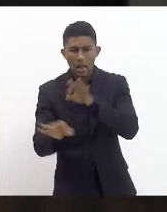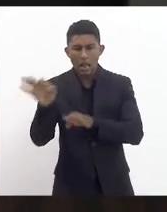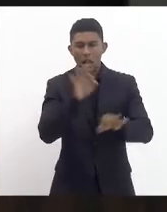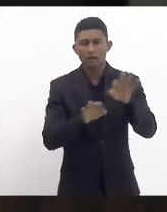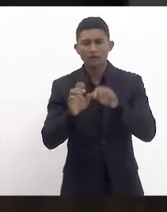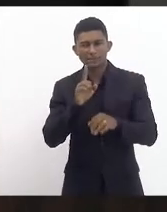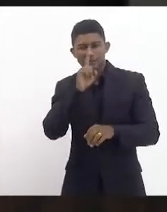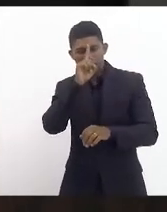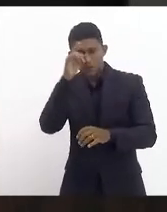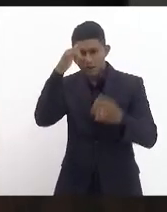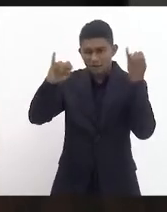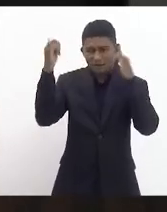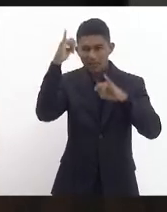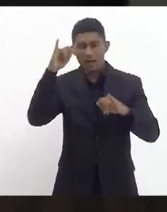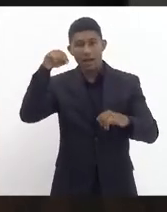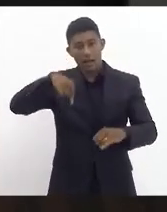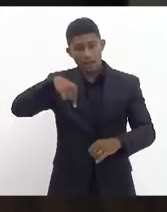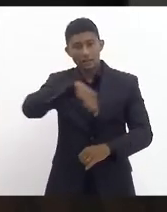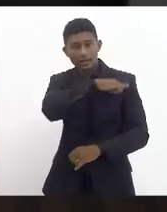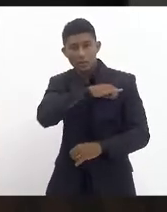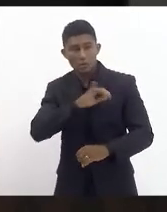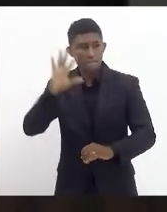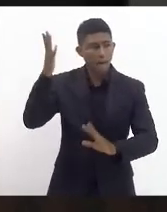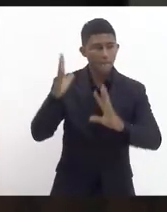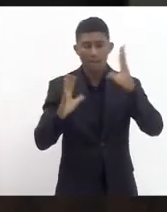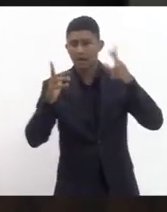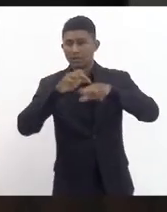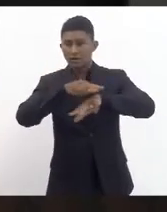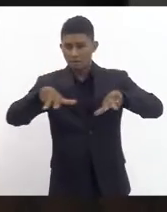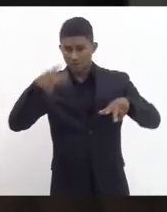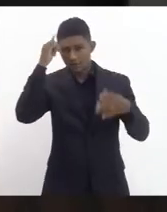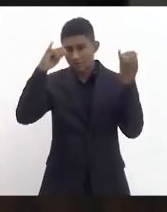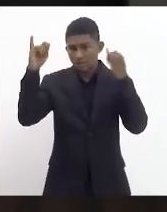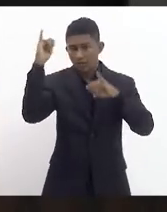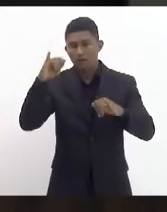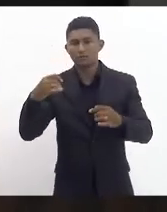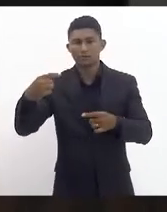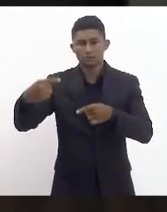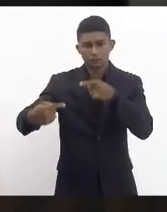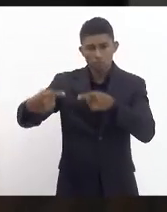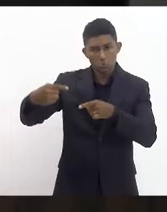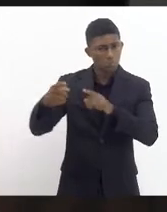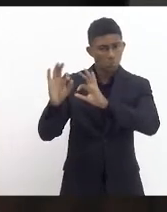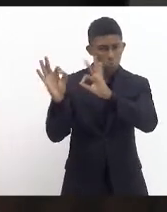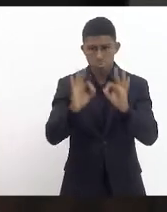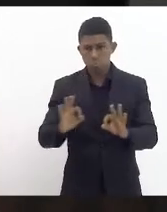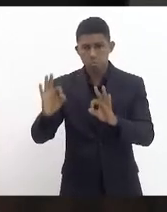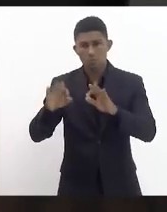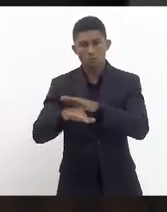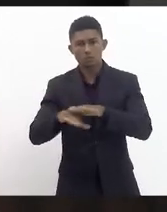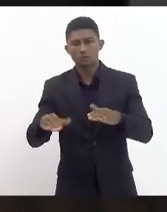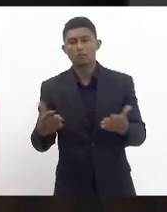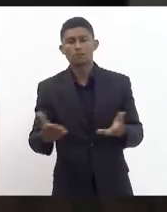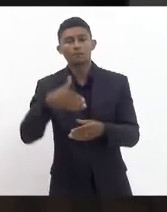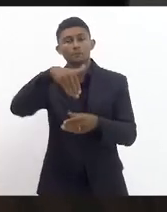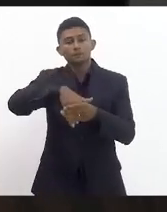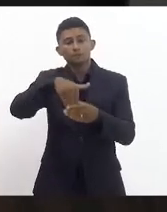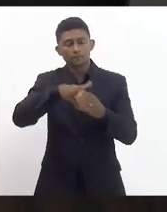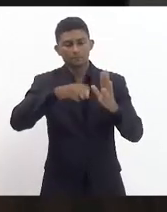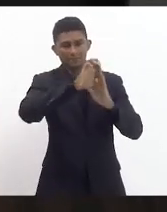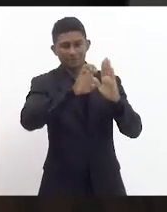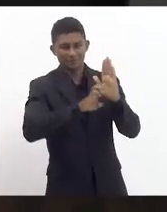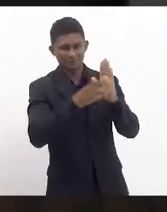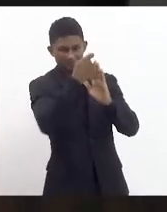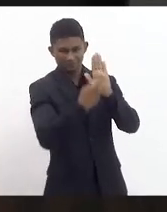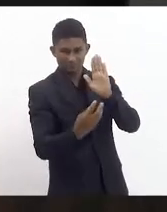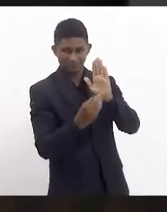e desastres do Estado do Rio de Janeiro. Em discussão, não havendo quem queira discutir, encerra a discussão. Em votação, emenda de redação.